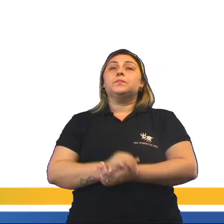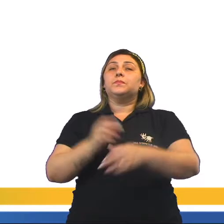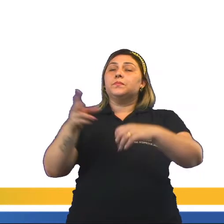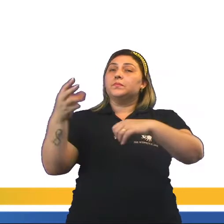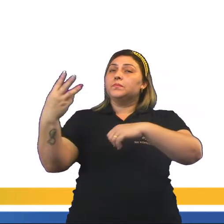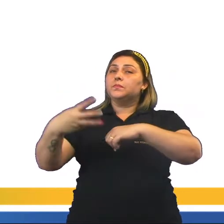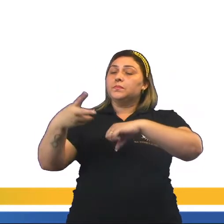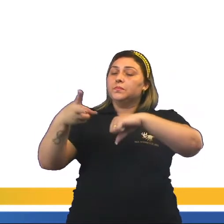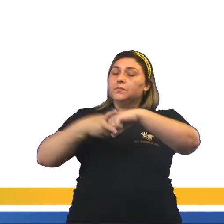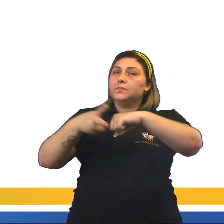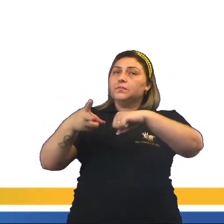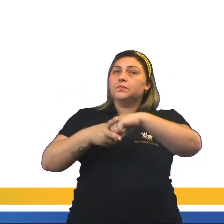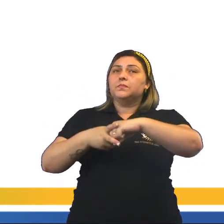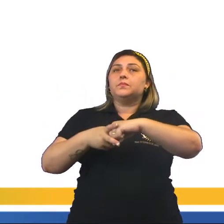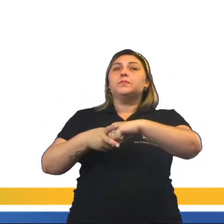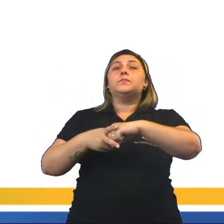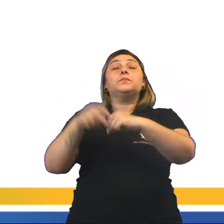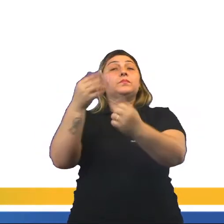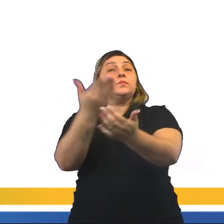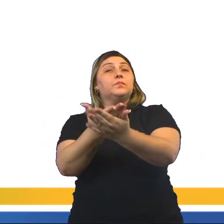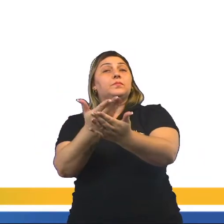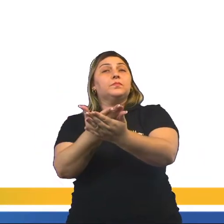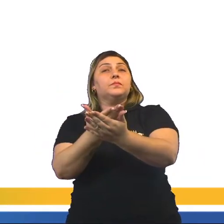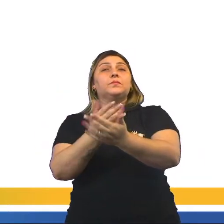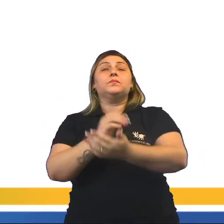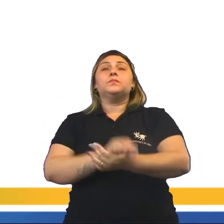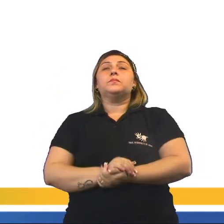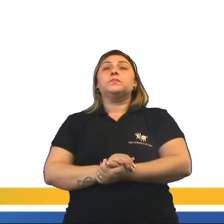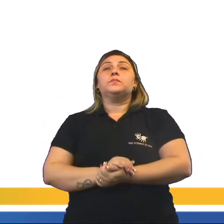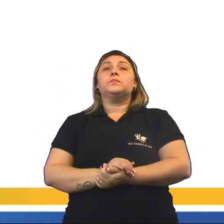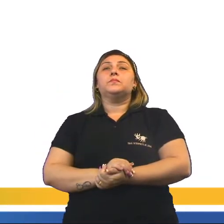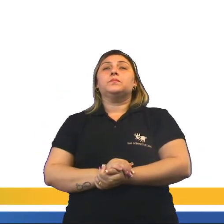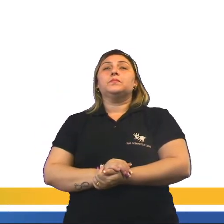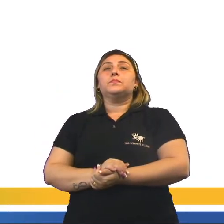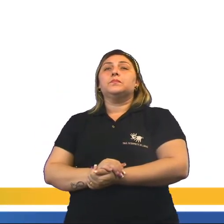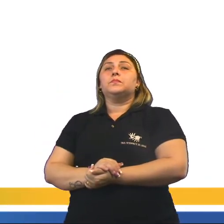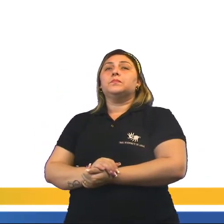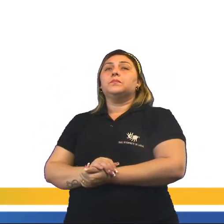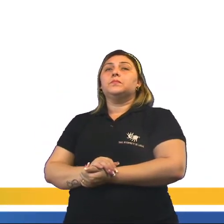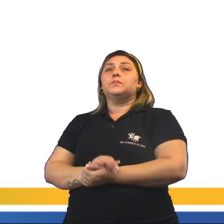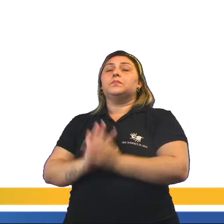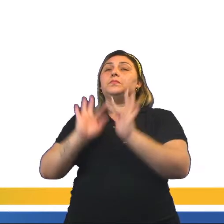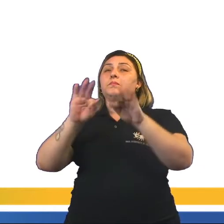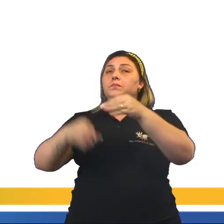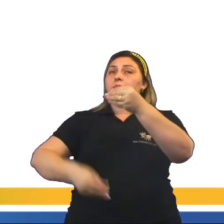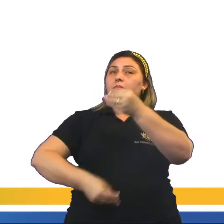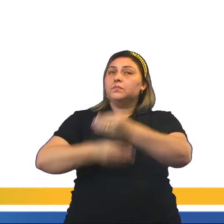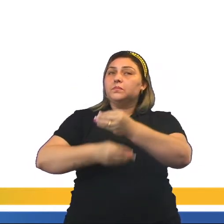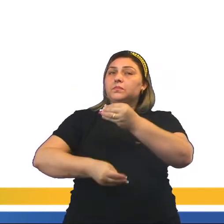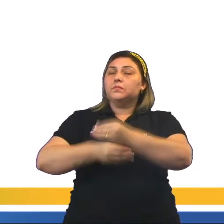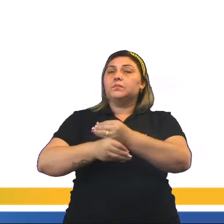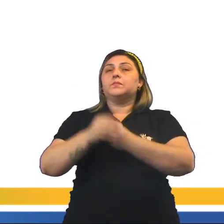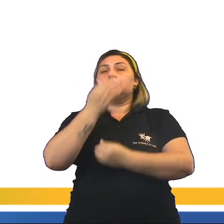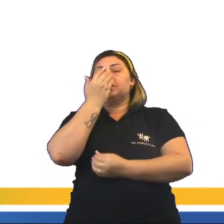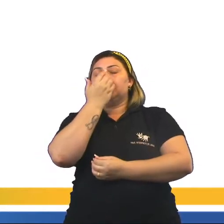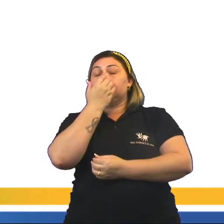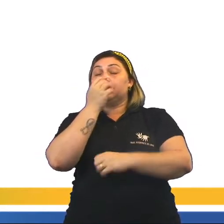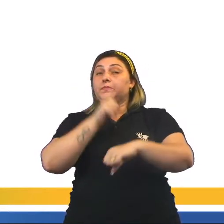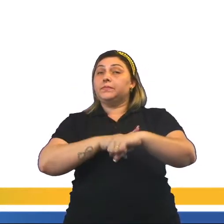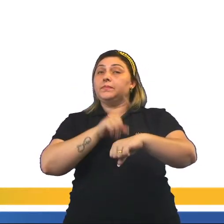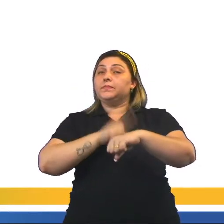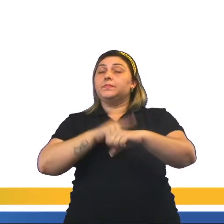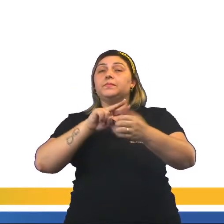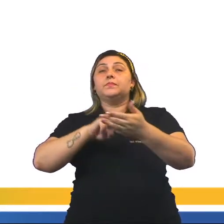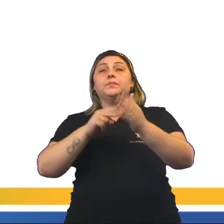o verbo study, que é estudar. E por último, yesterday, que é o nosso complemento. Nesse caso, eu tenho um complemento de tempo,